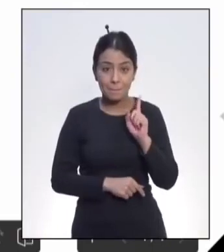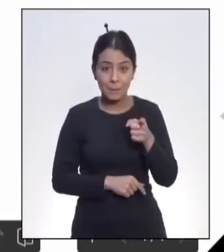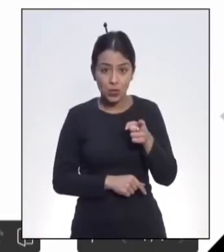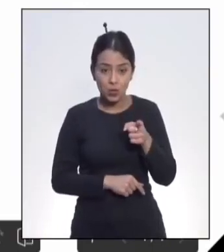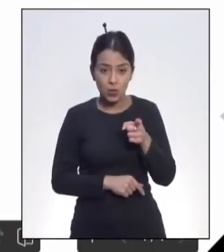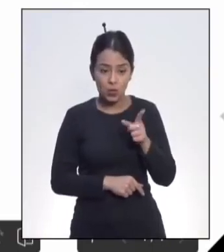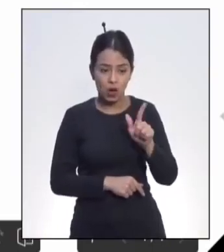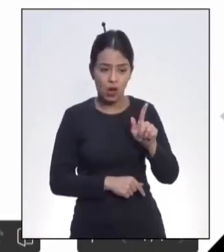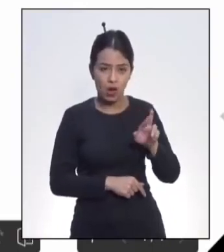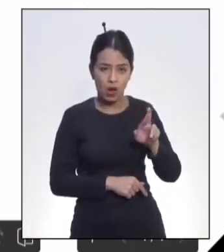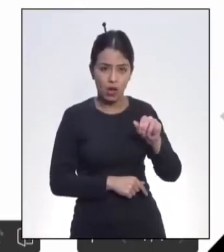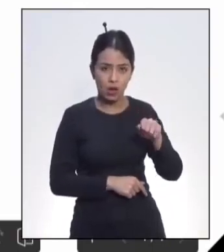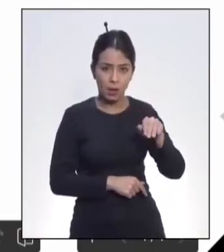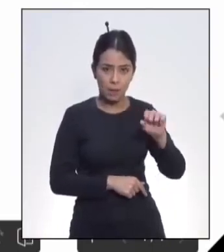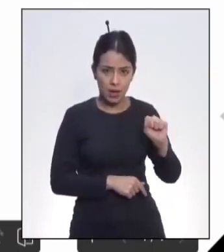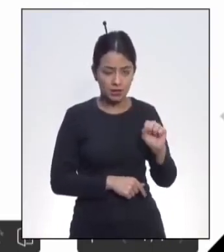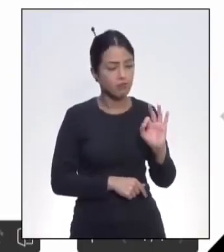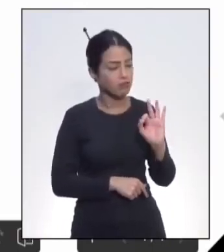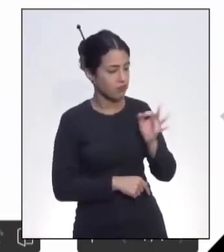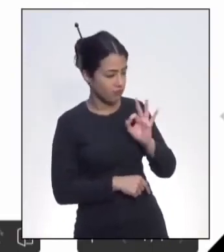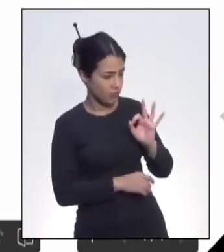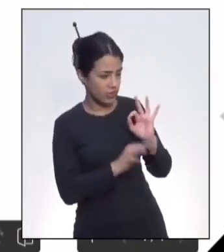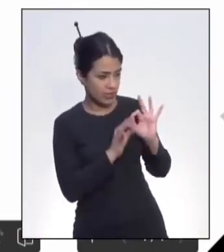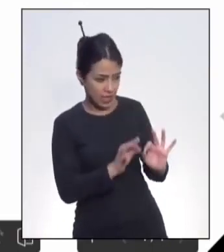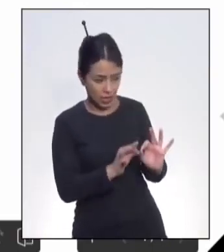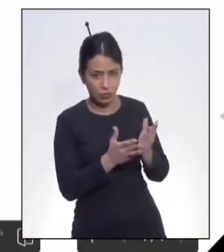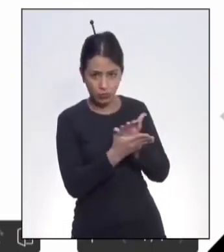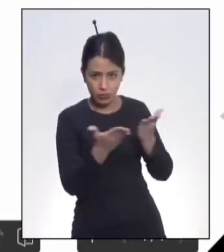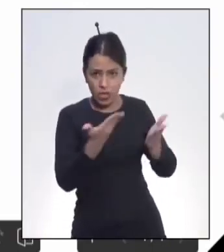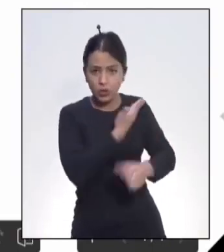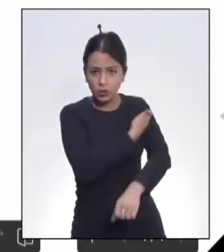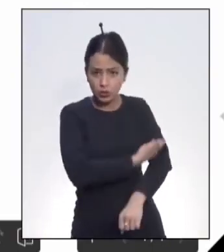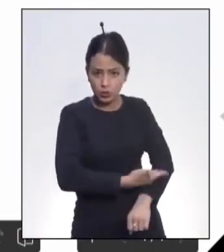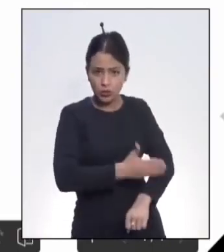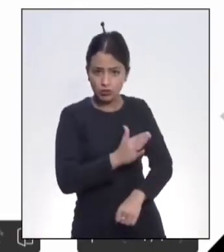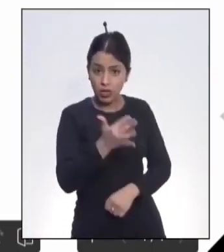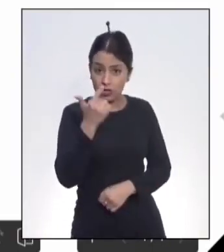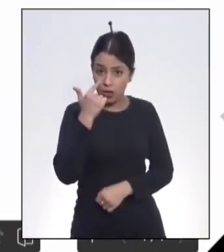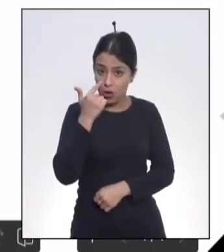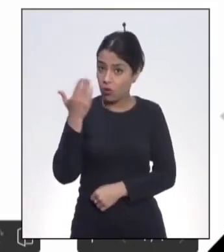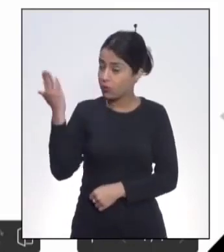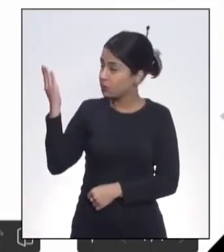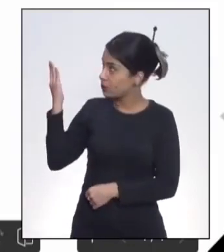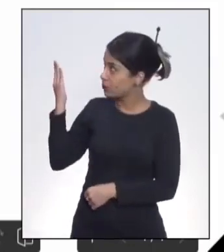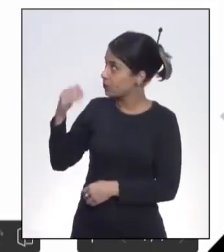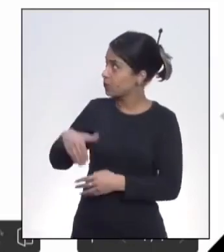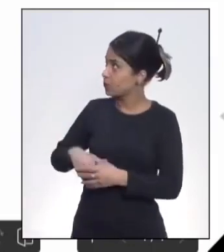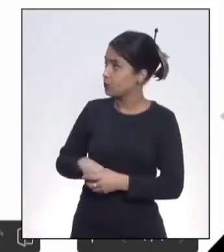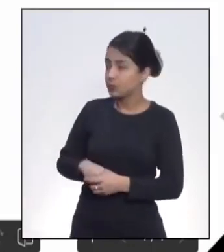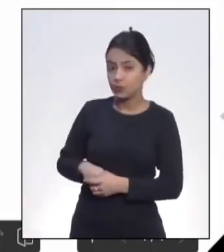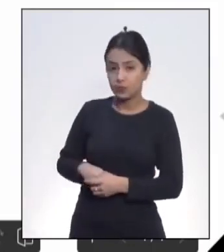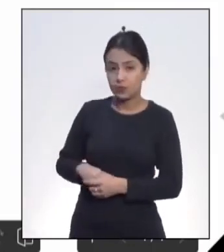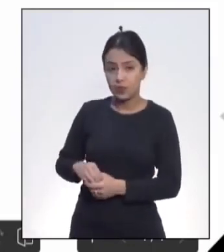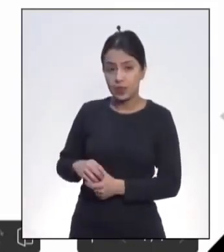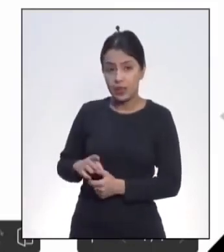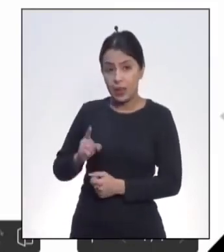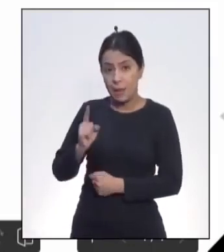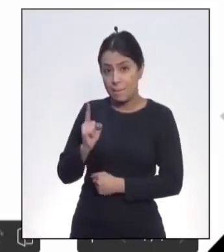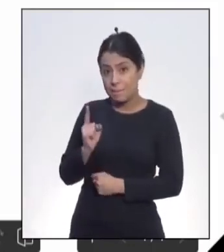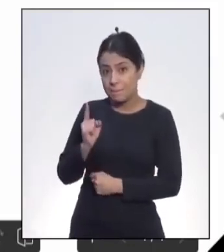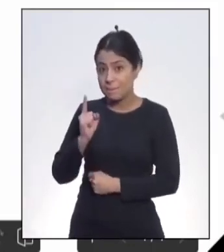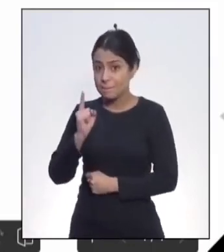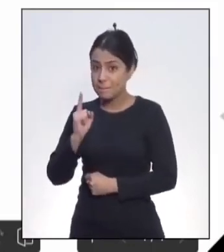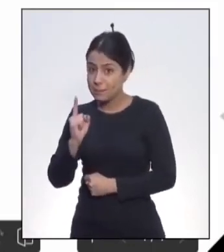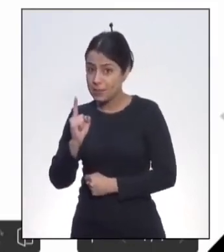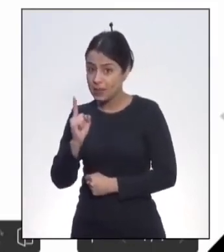está bastante acostumado com isso. Tudo bem? Então, temos aí que 1 quilograma, 1.000 gramas, né? O famoso meio quilo,